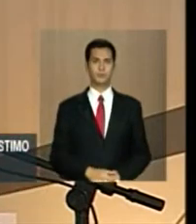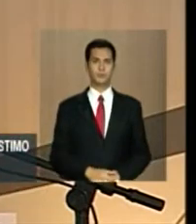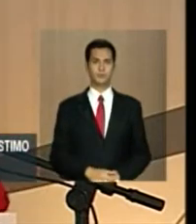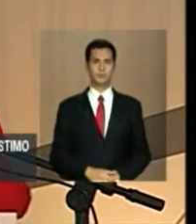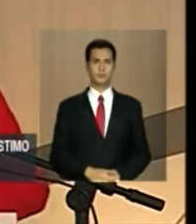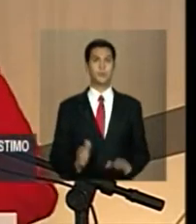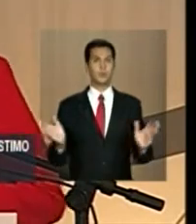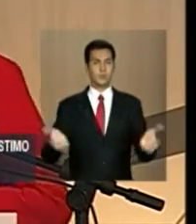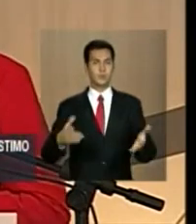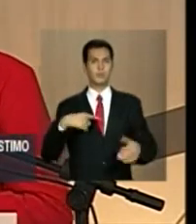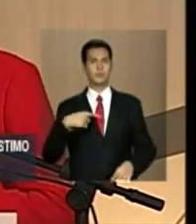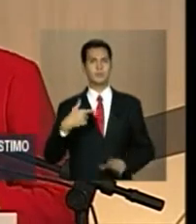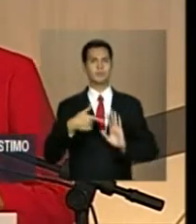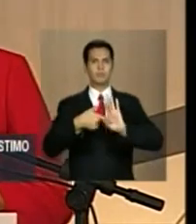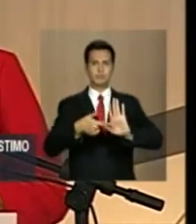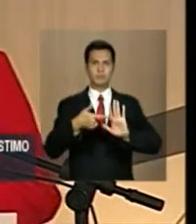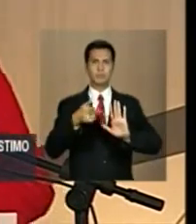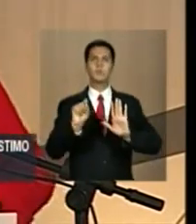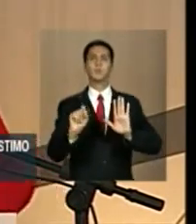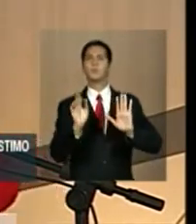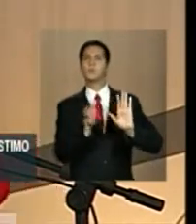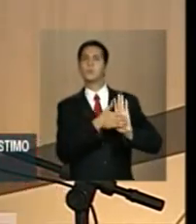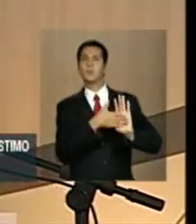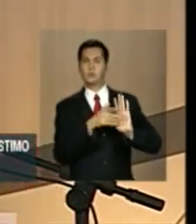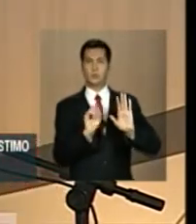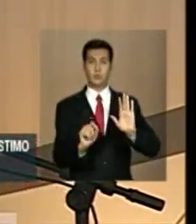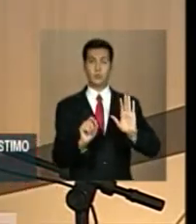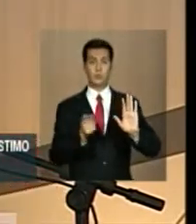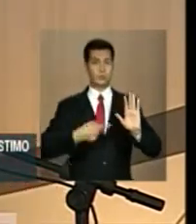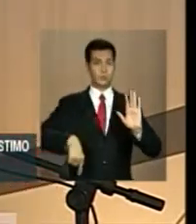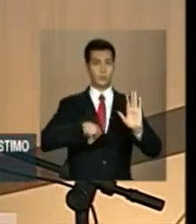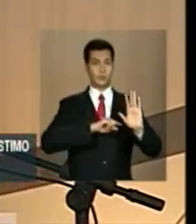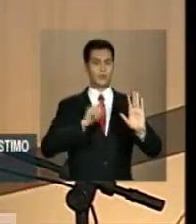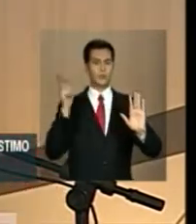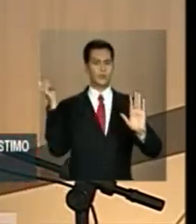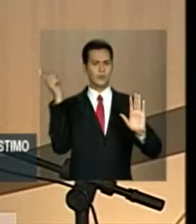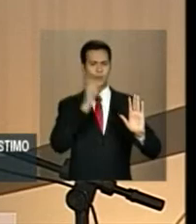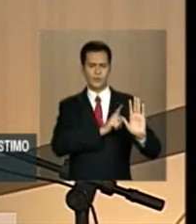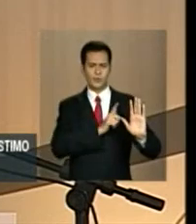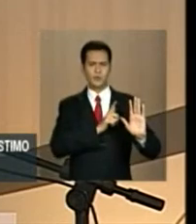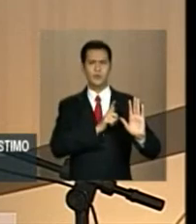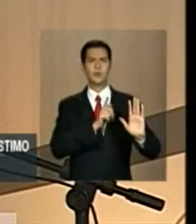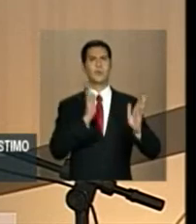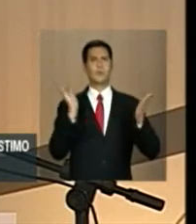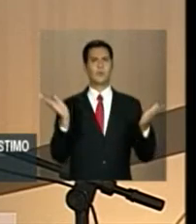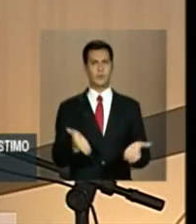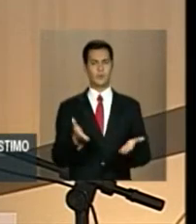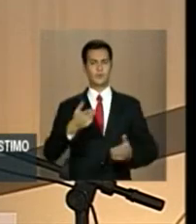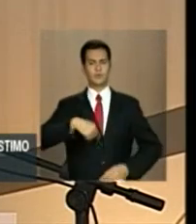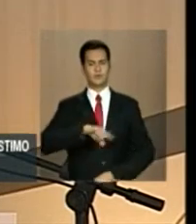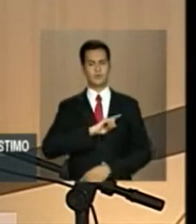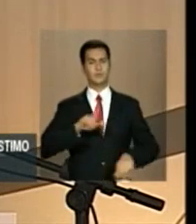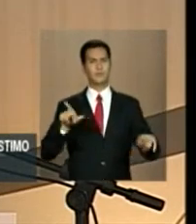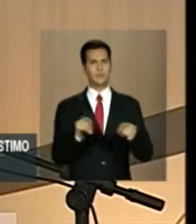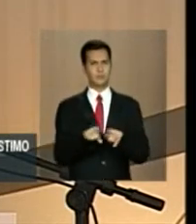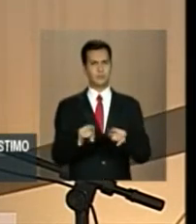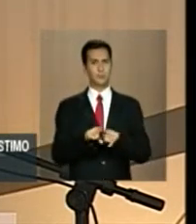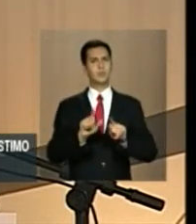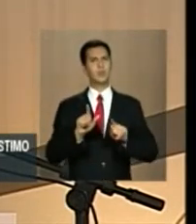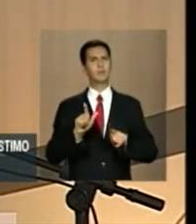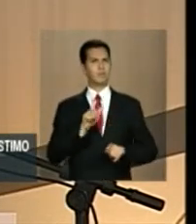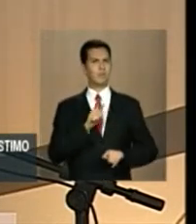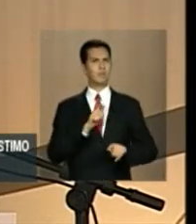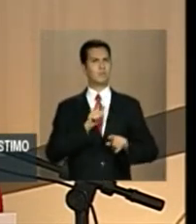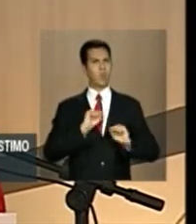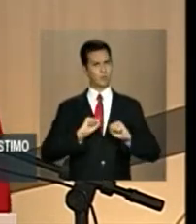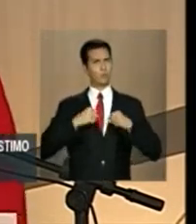uma prova de que nós conseguimos e como nós hoje temos autonomia